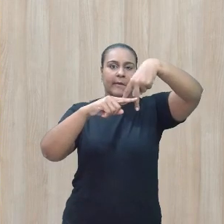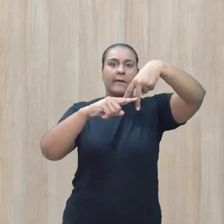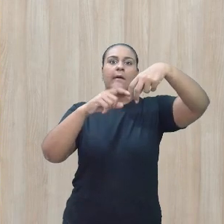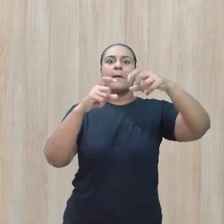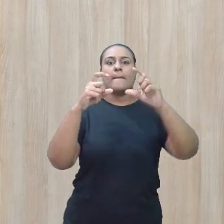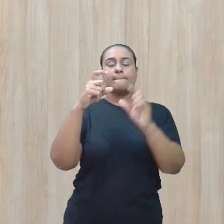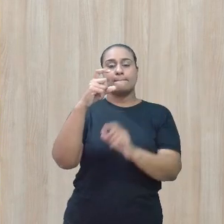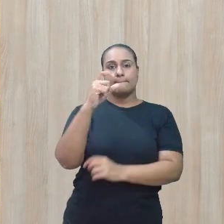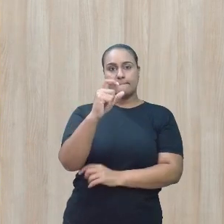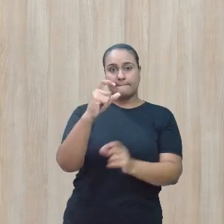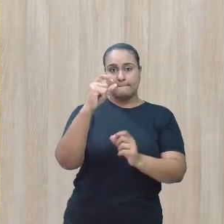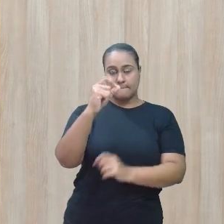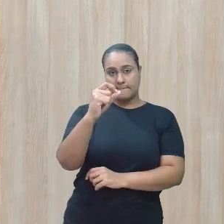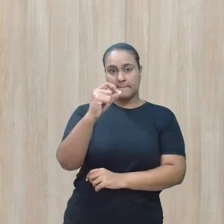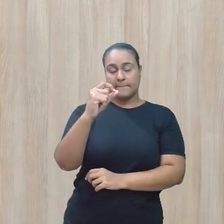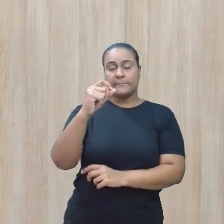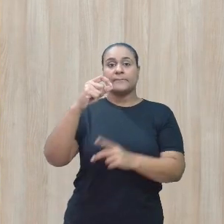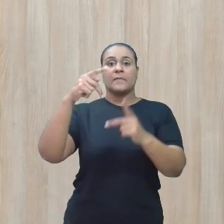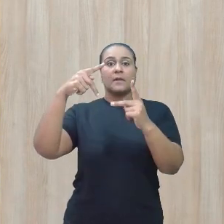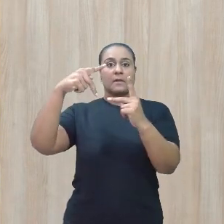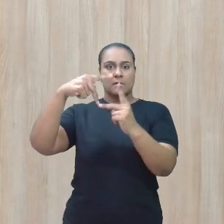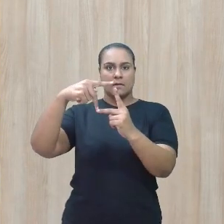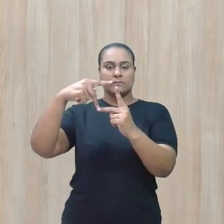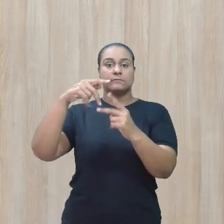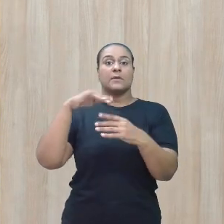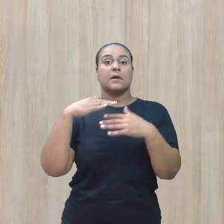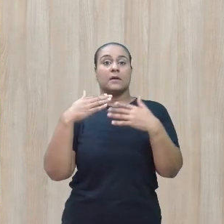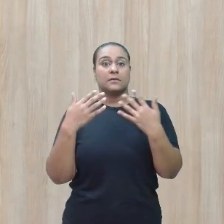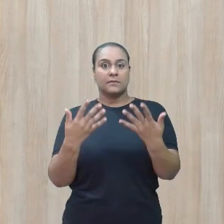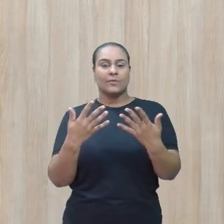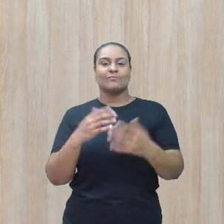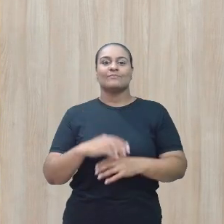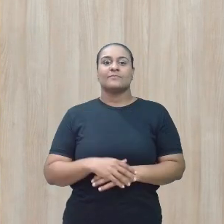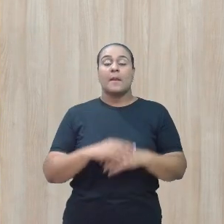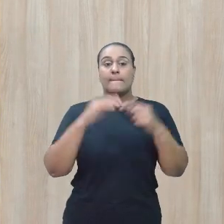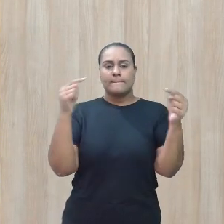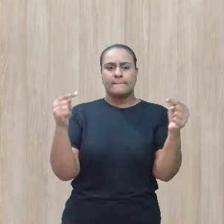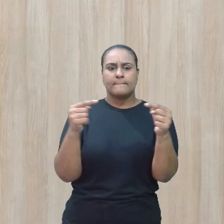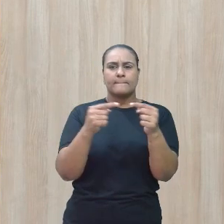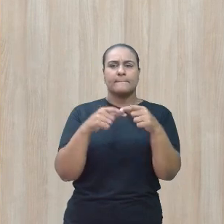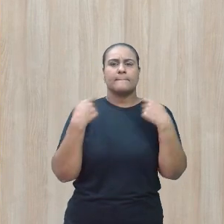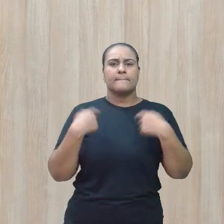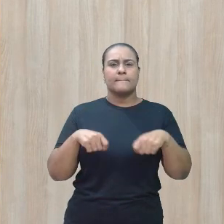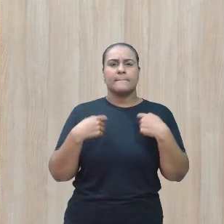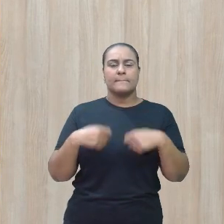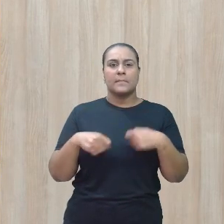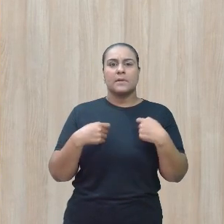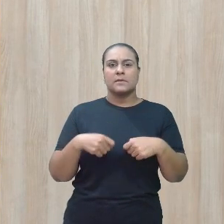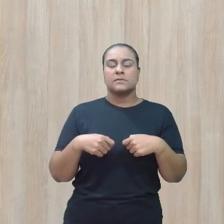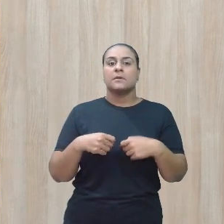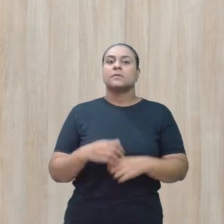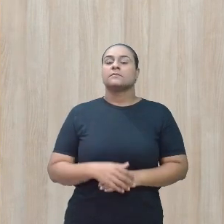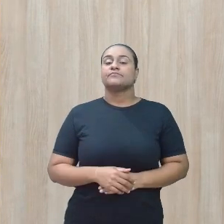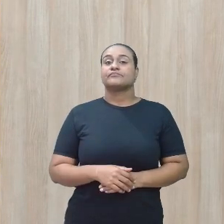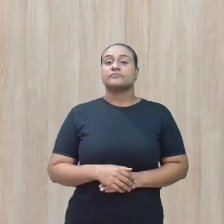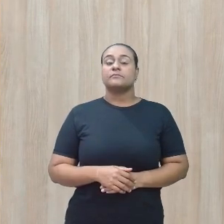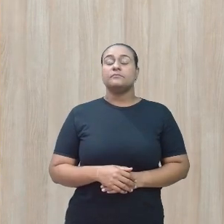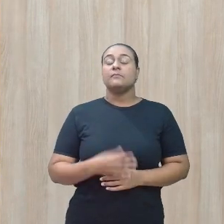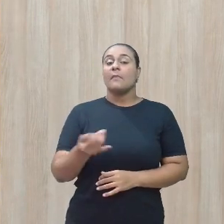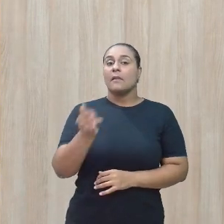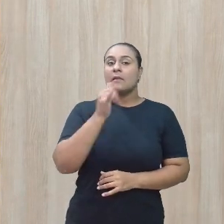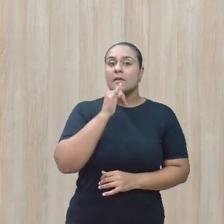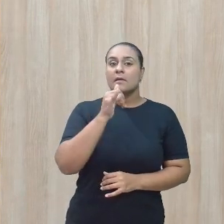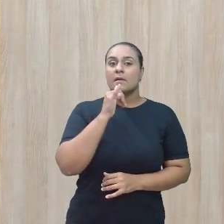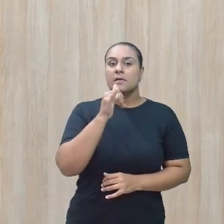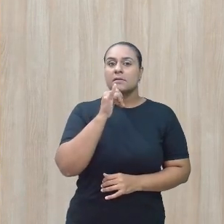duas informações que elas vão se encontrar na linha e na coluna. A gente vai chamar esse encontro de célula. Então, por